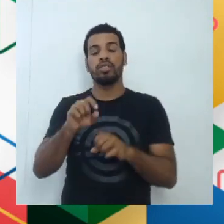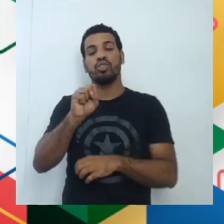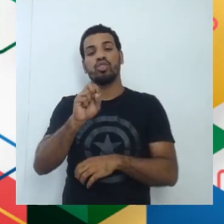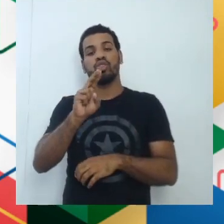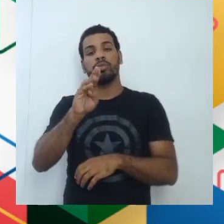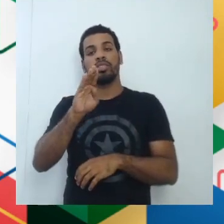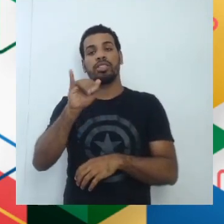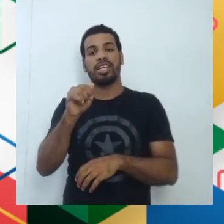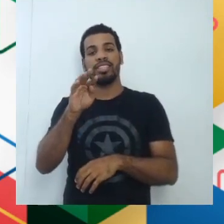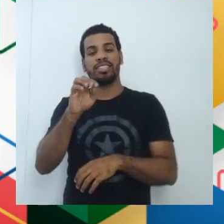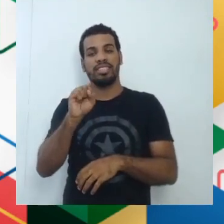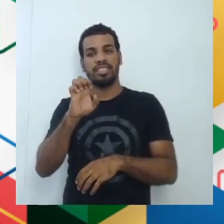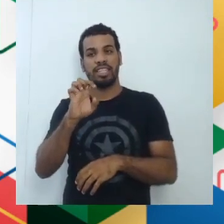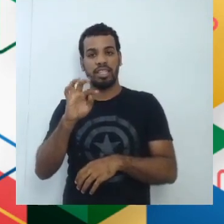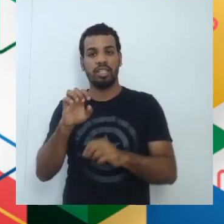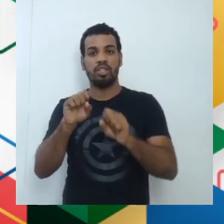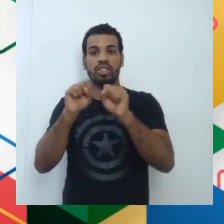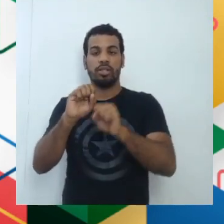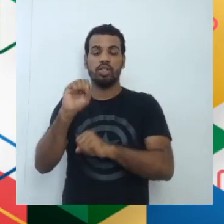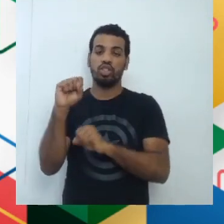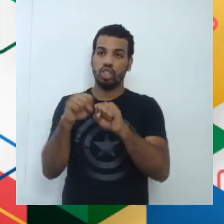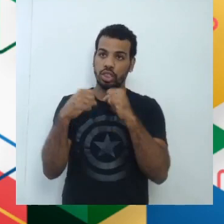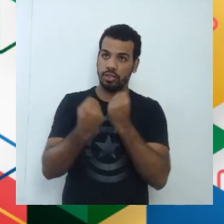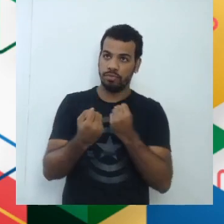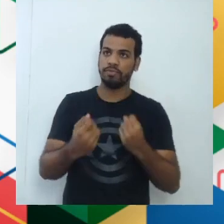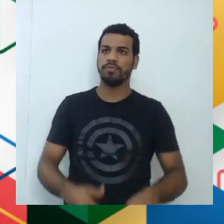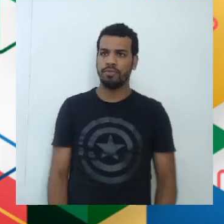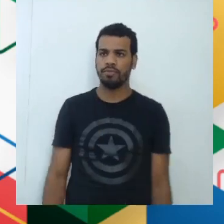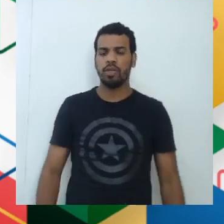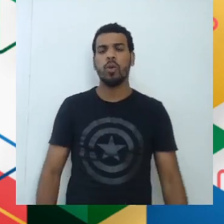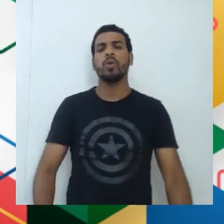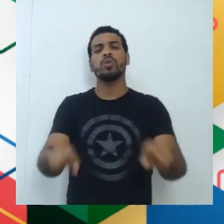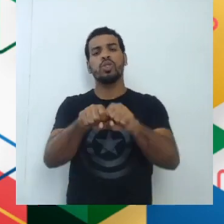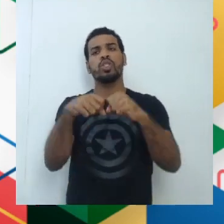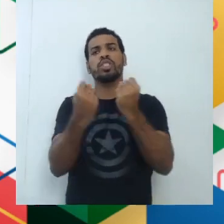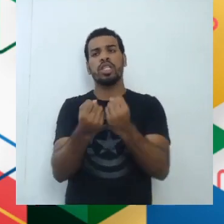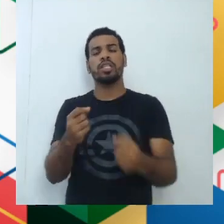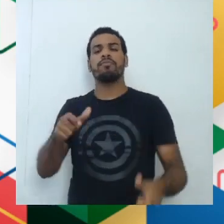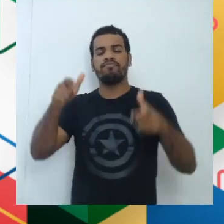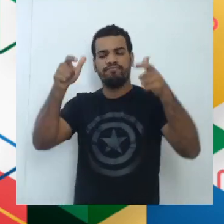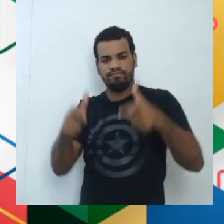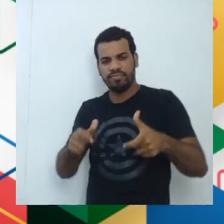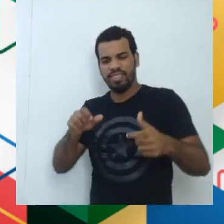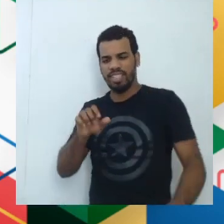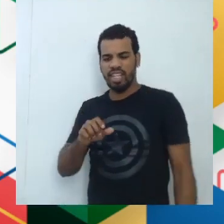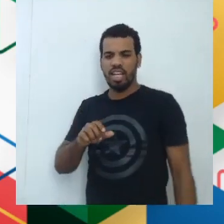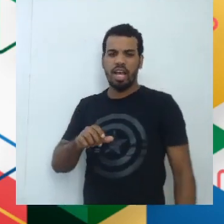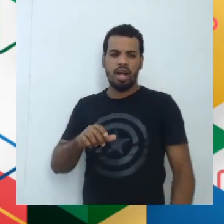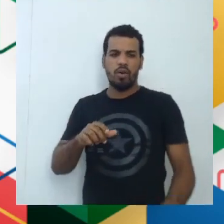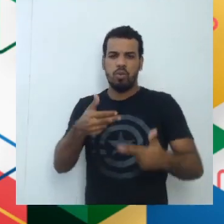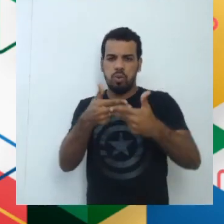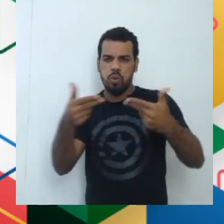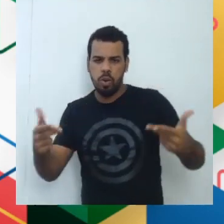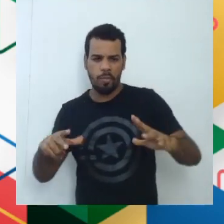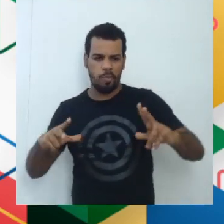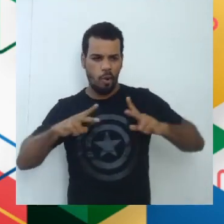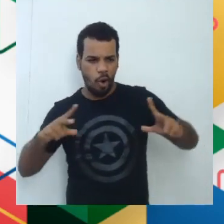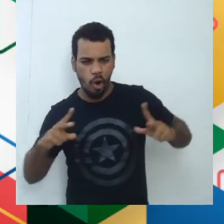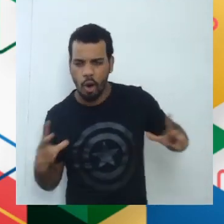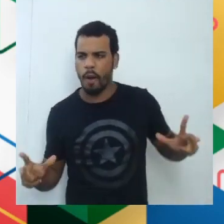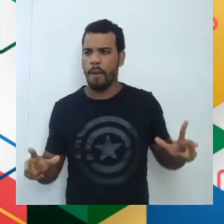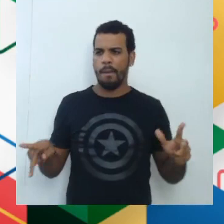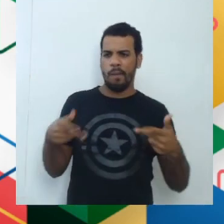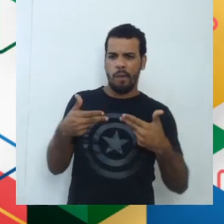no sistema social. Numa sociedade estratificada, as vantagens e recursos, propriedade,